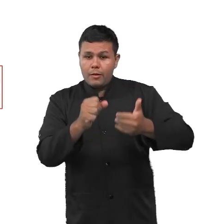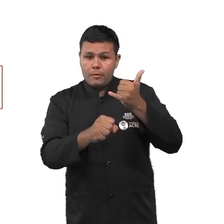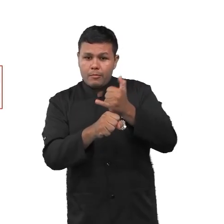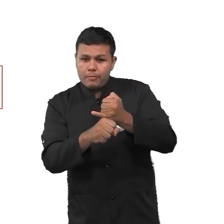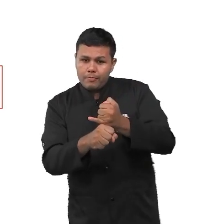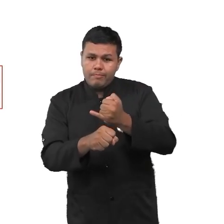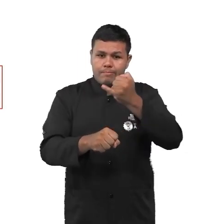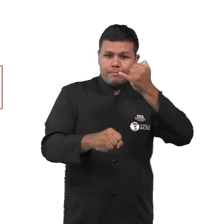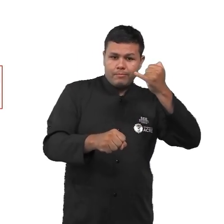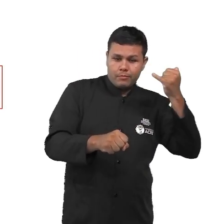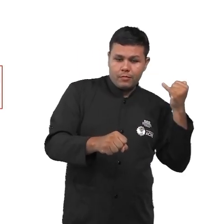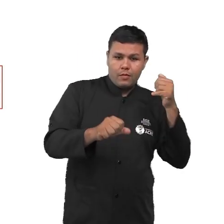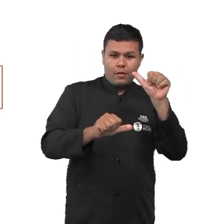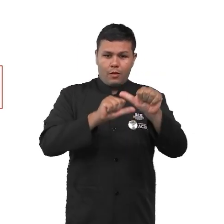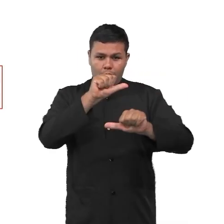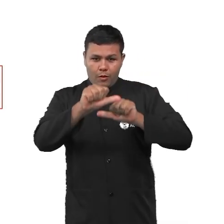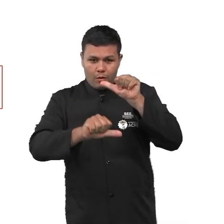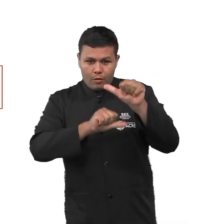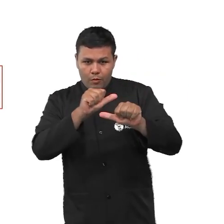em tório,